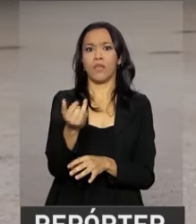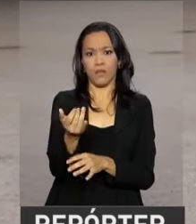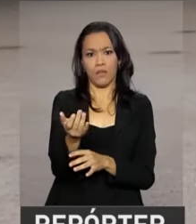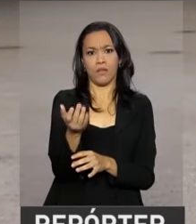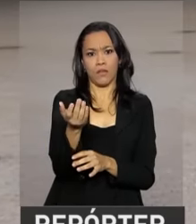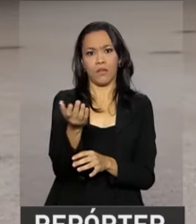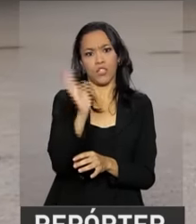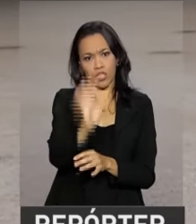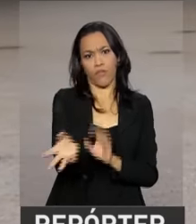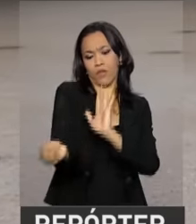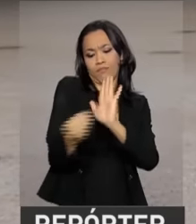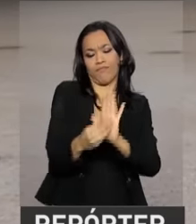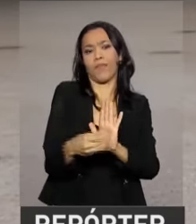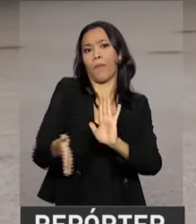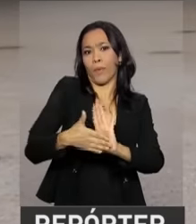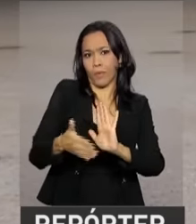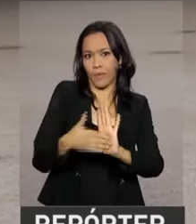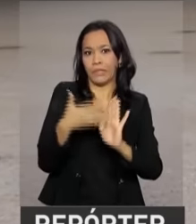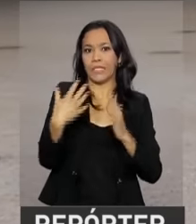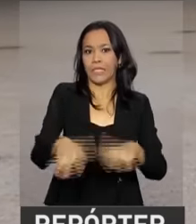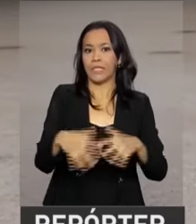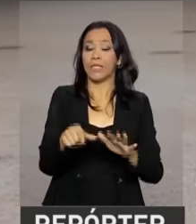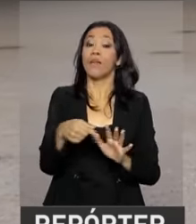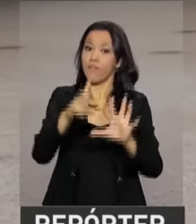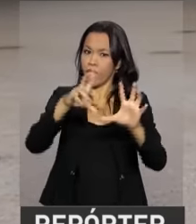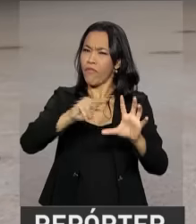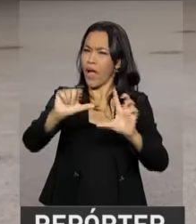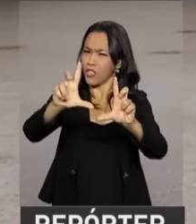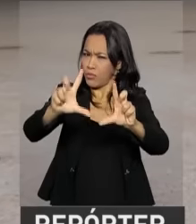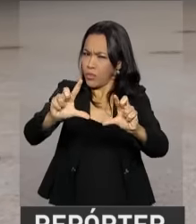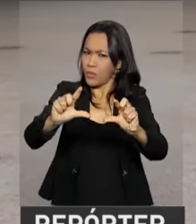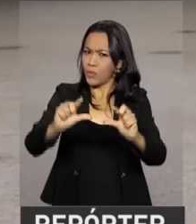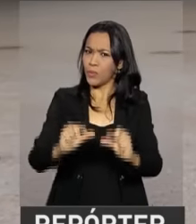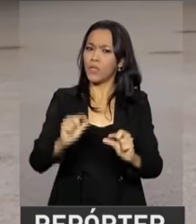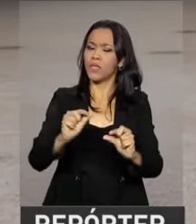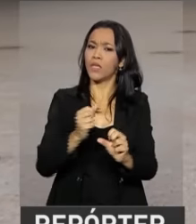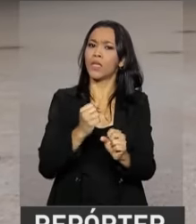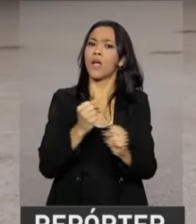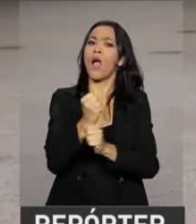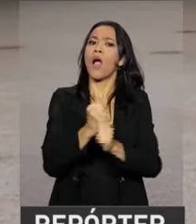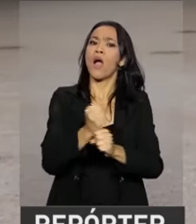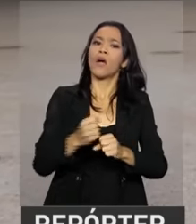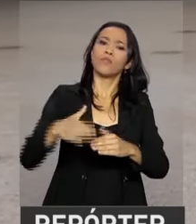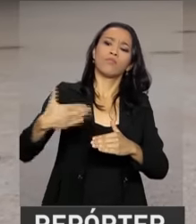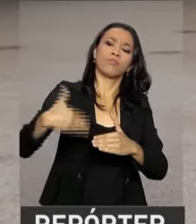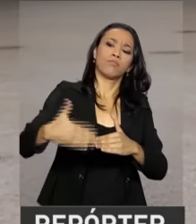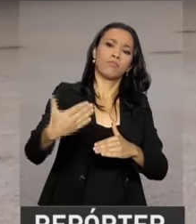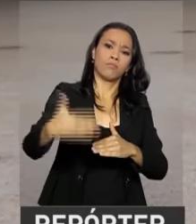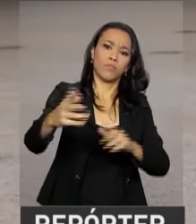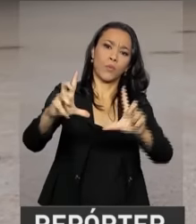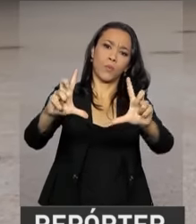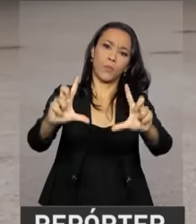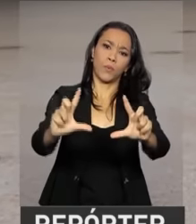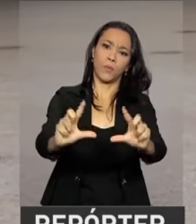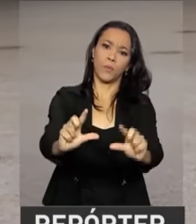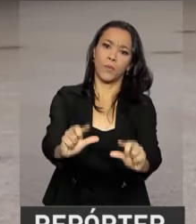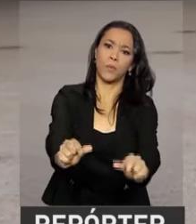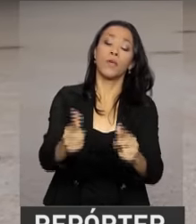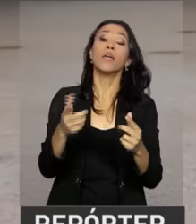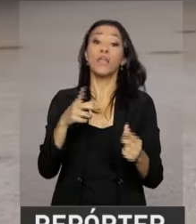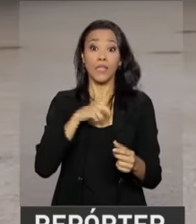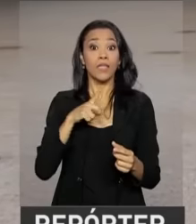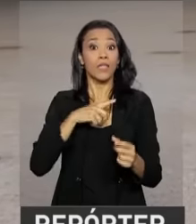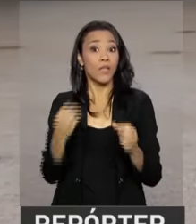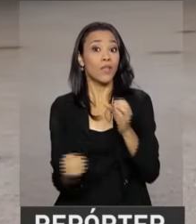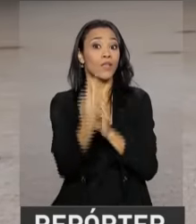aí na proposta orçamentária, ele deve diminuir ao longo dos próximos anos e começar a gerar um superávit